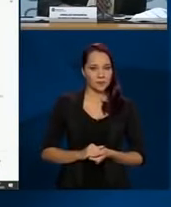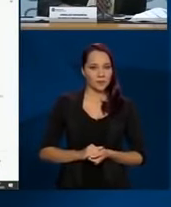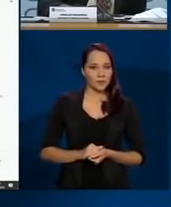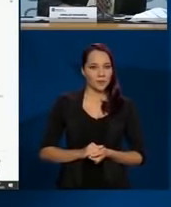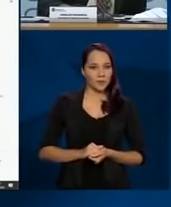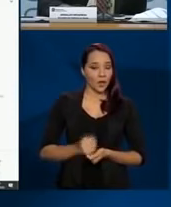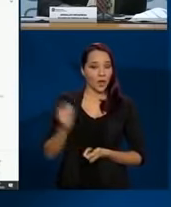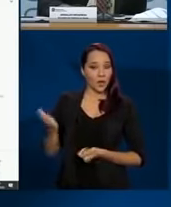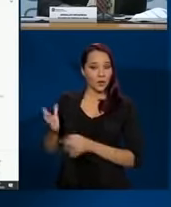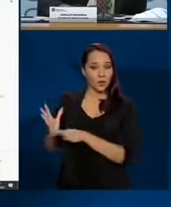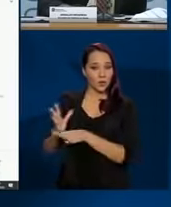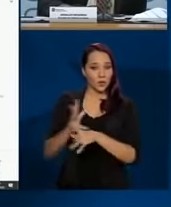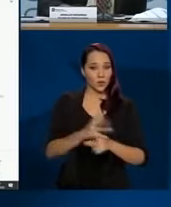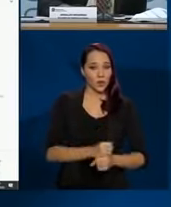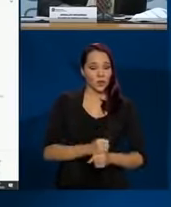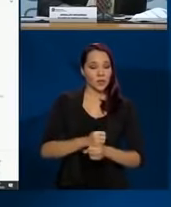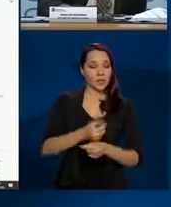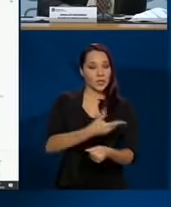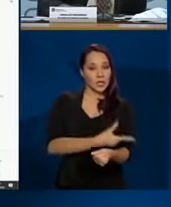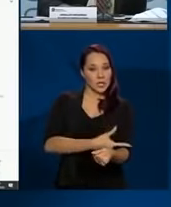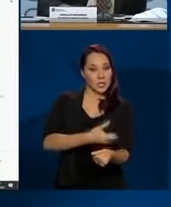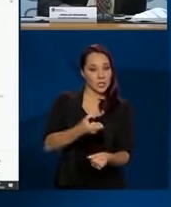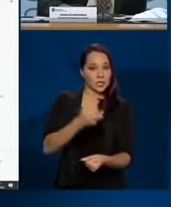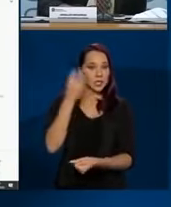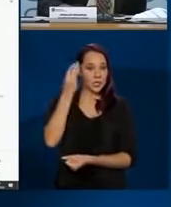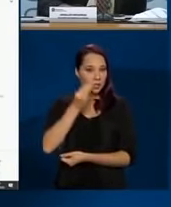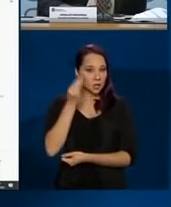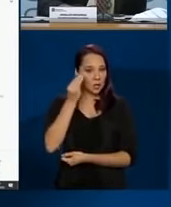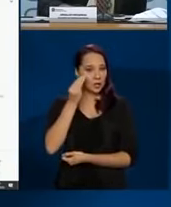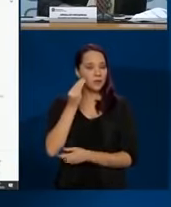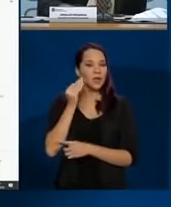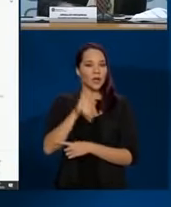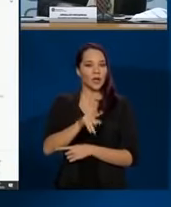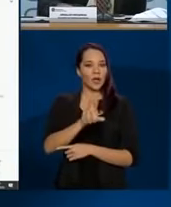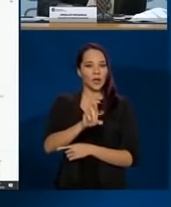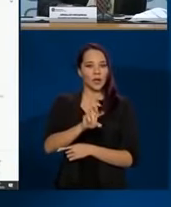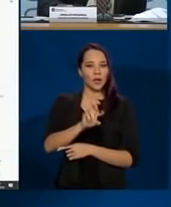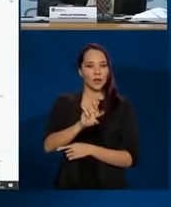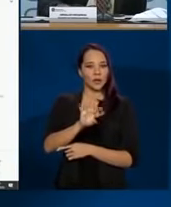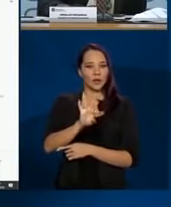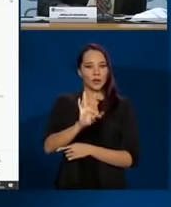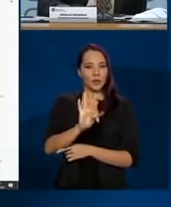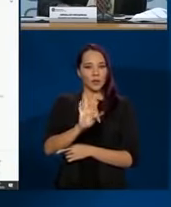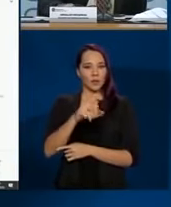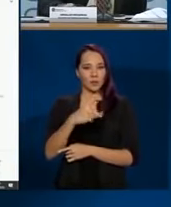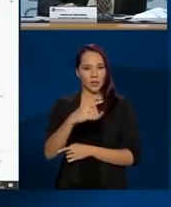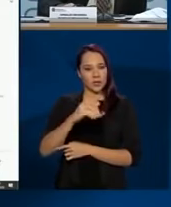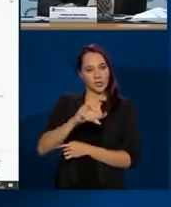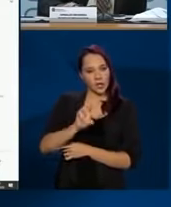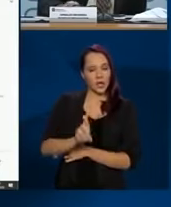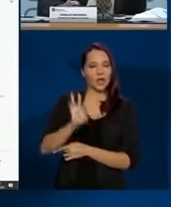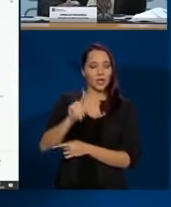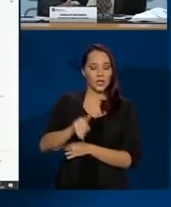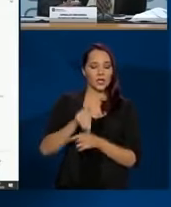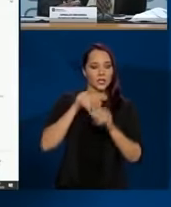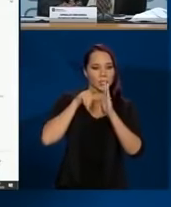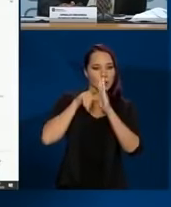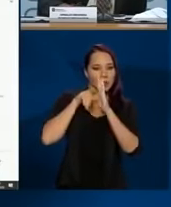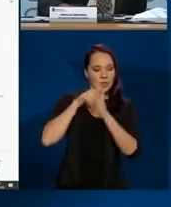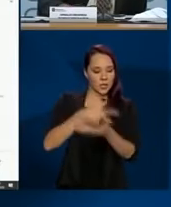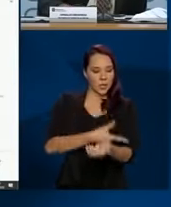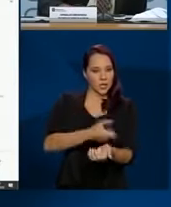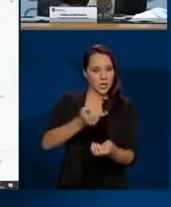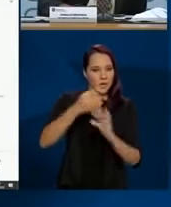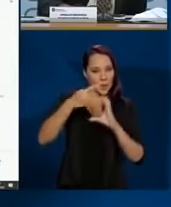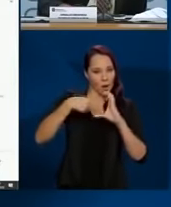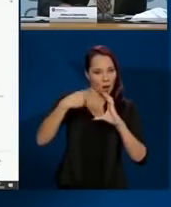esses são o total de exames que foram de RT-PCRs, de exames analisados. Dos